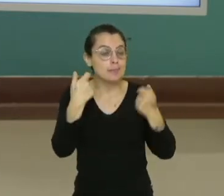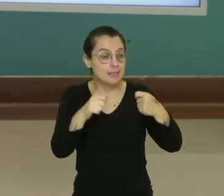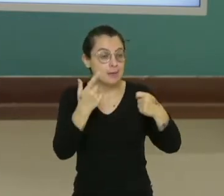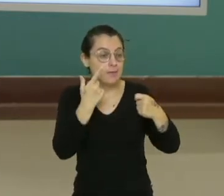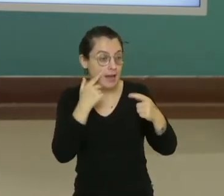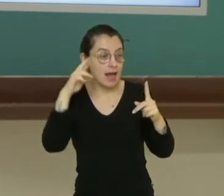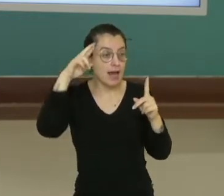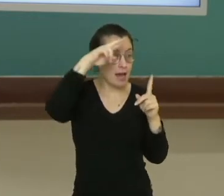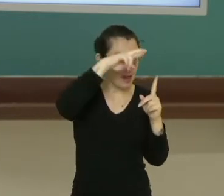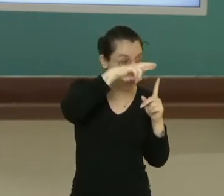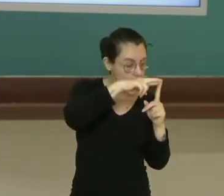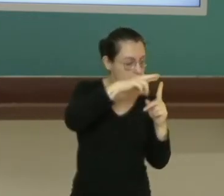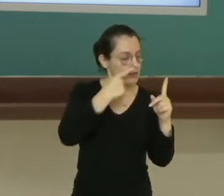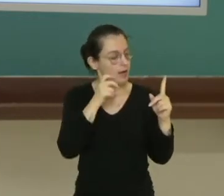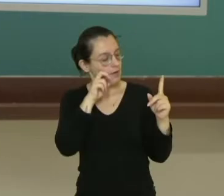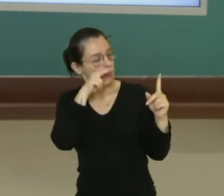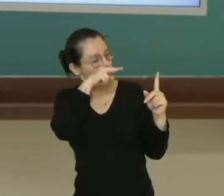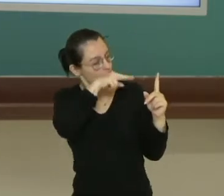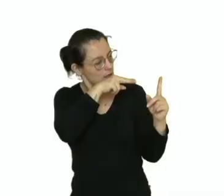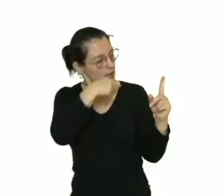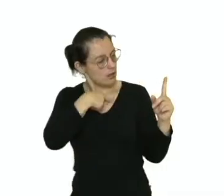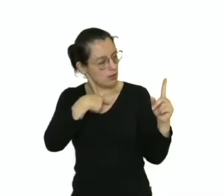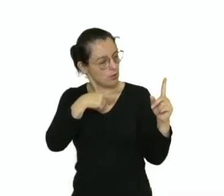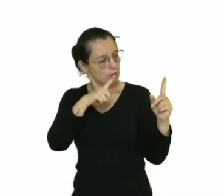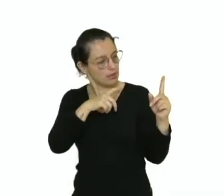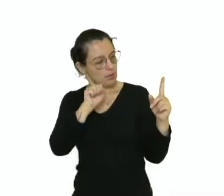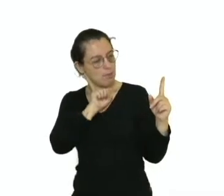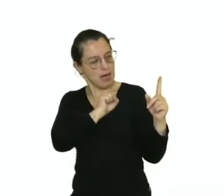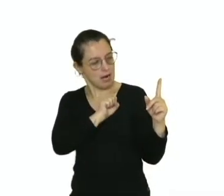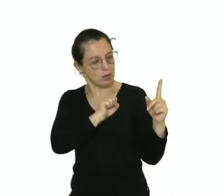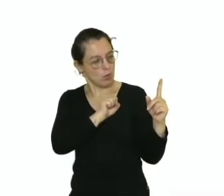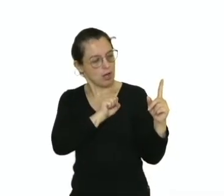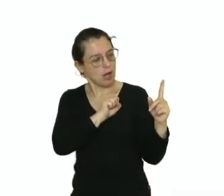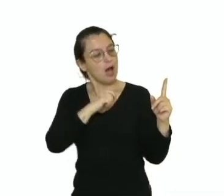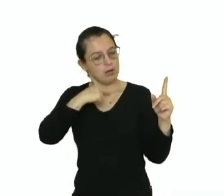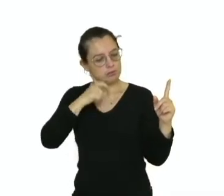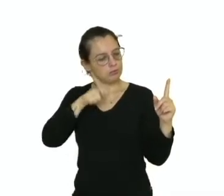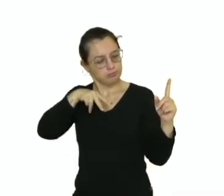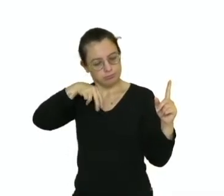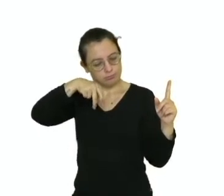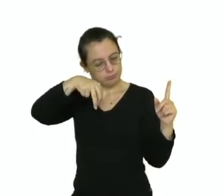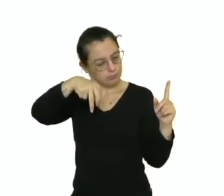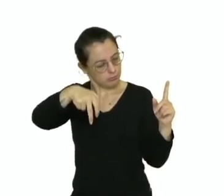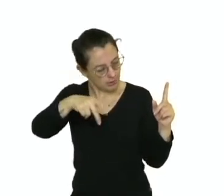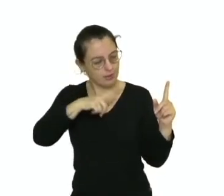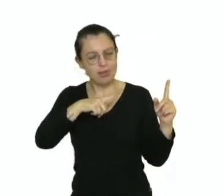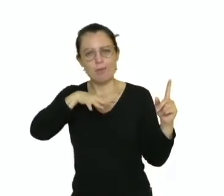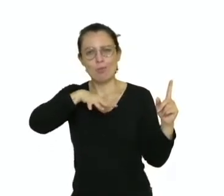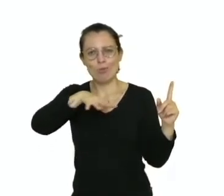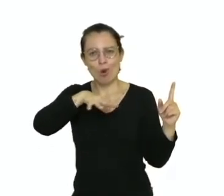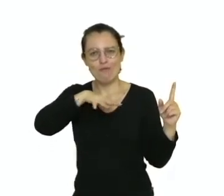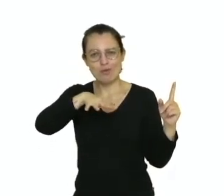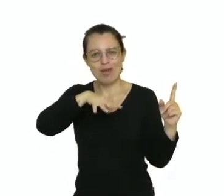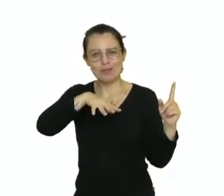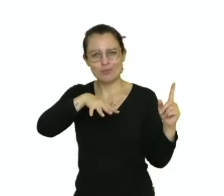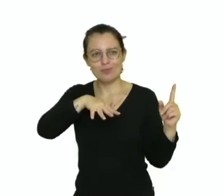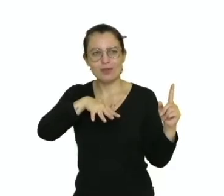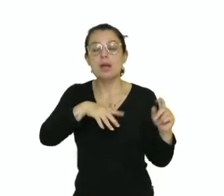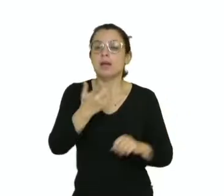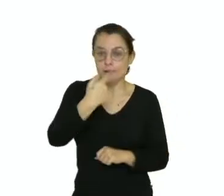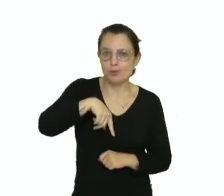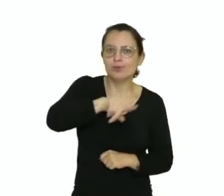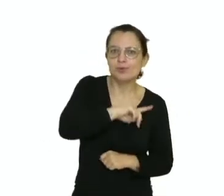referencial. E esse referencial, ele pode ser de dois tipos, do tipo inercial, em